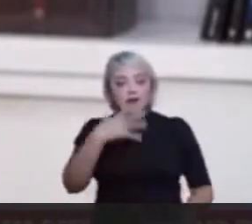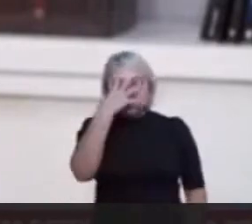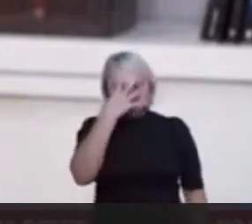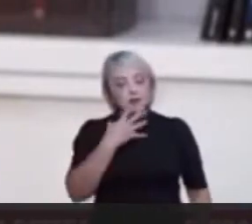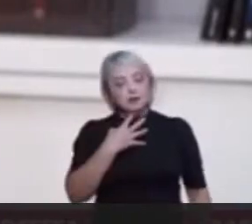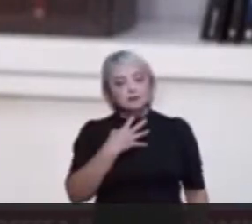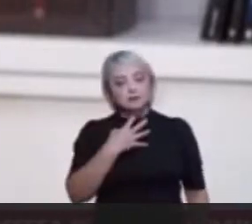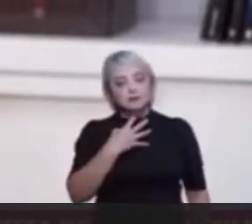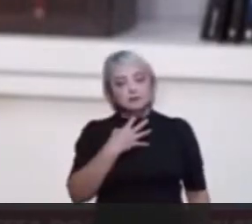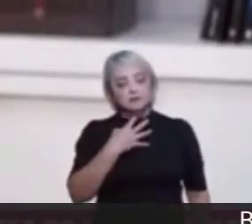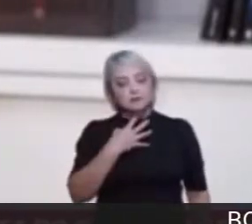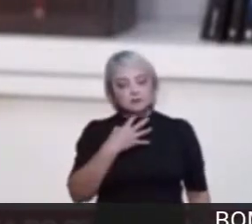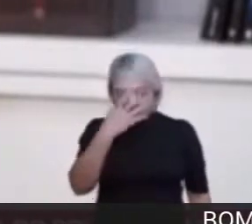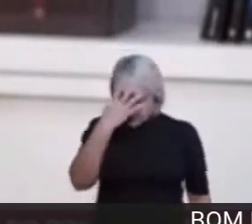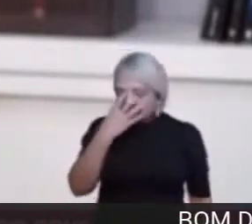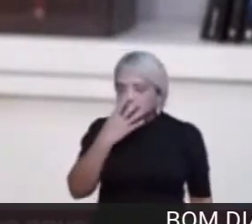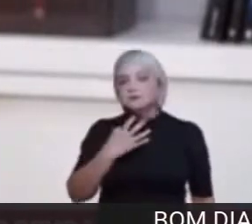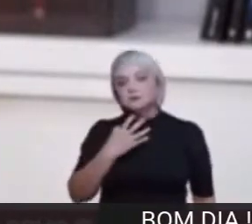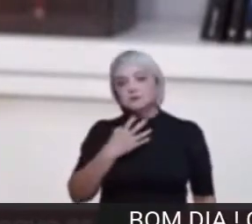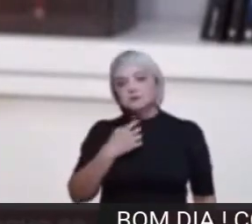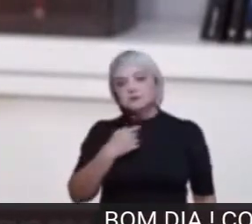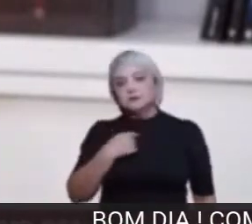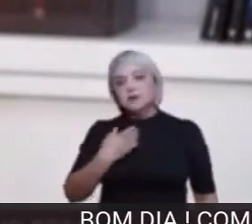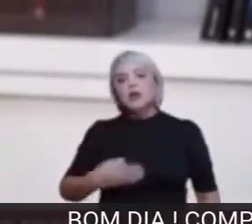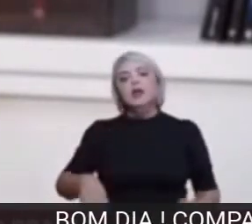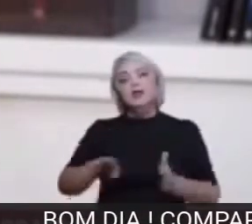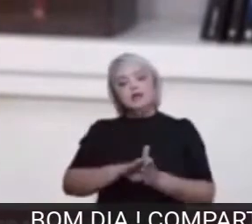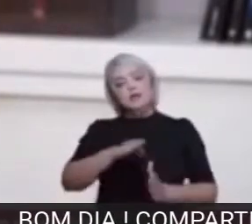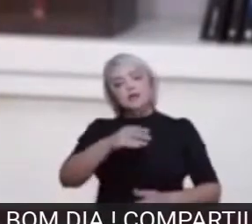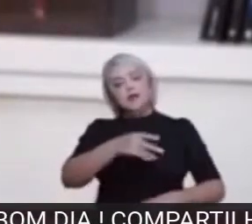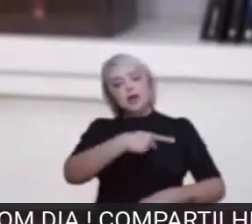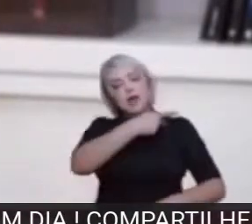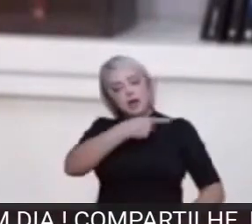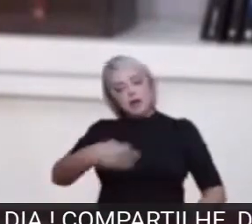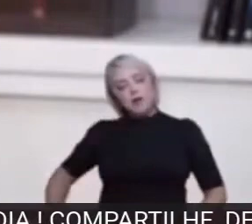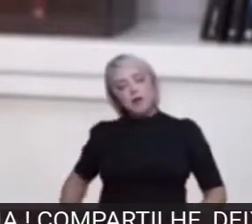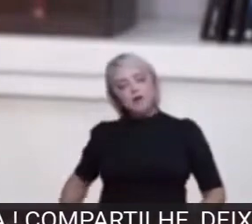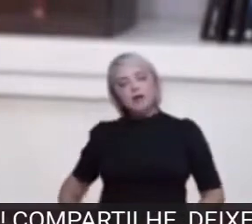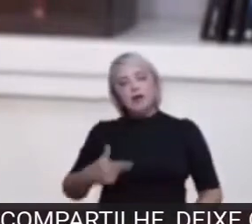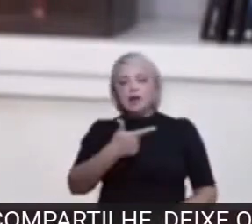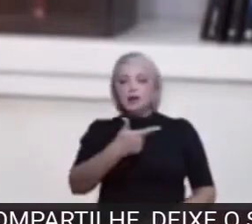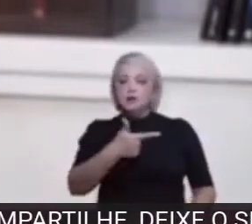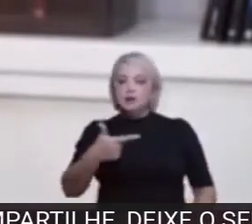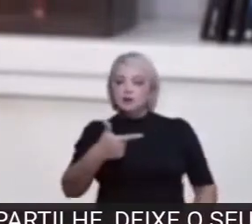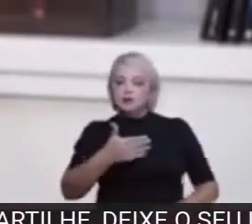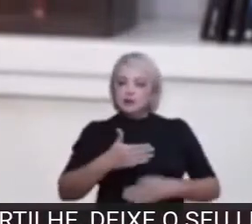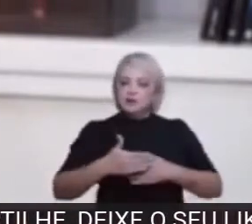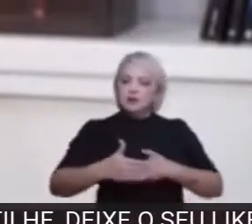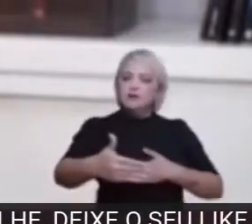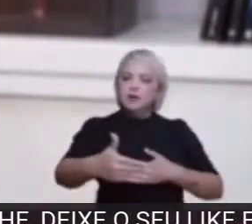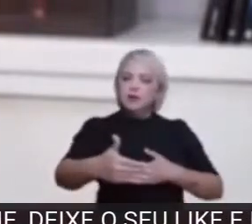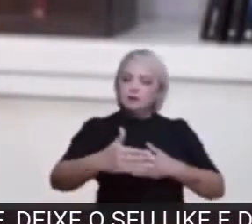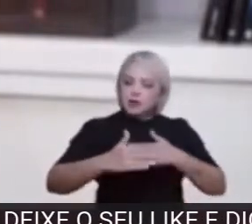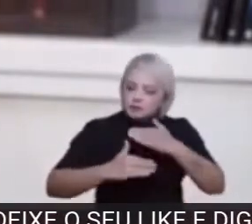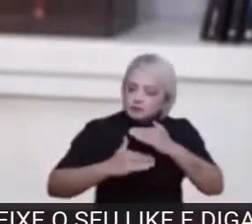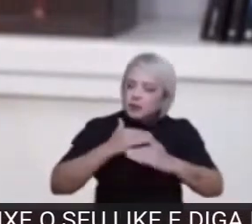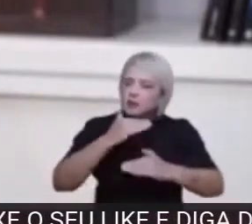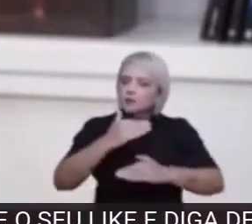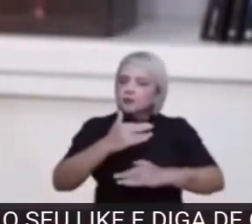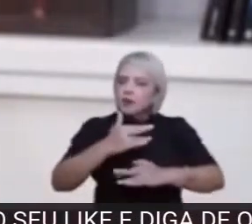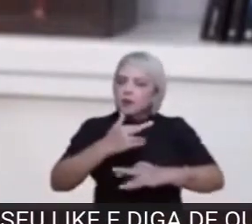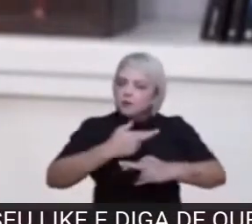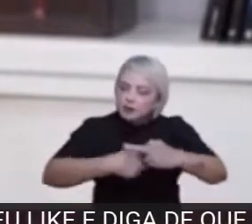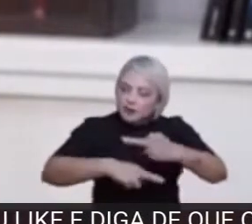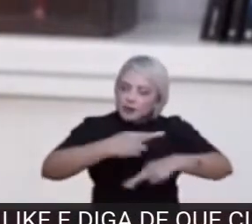é muito sério quem vier governar o Brasil de 2022 para frente, porque é um processo de reconstrução desse